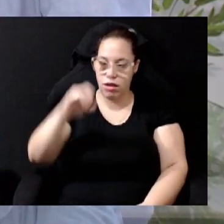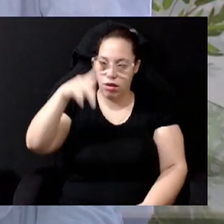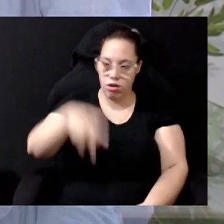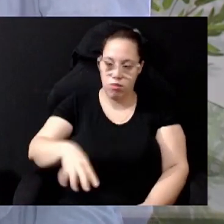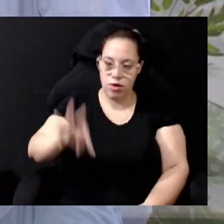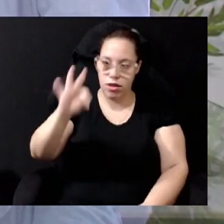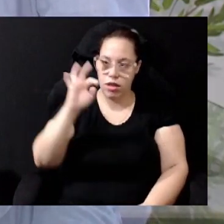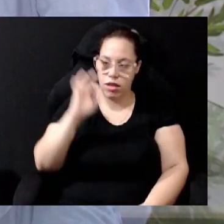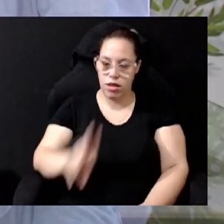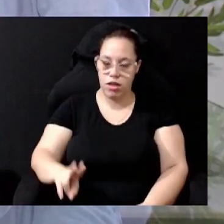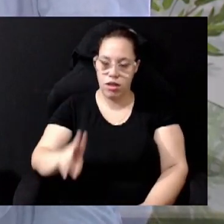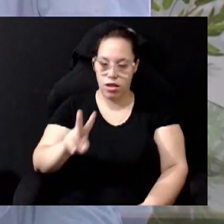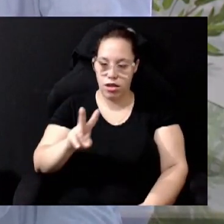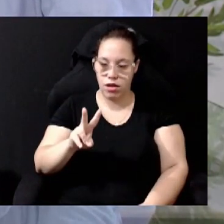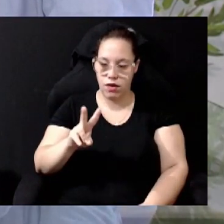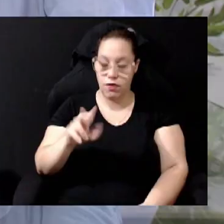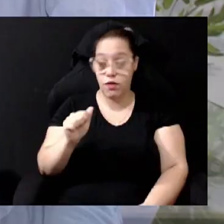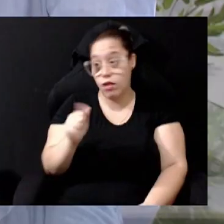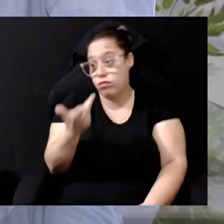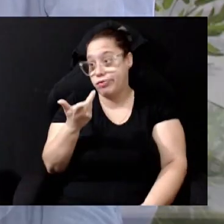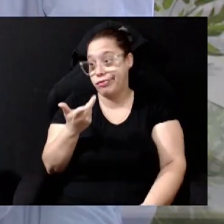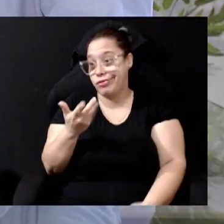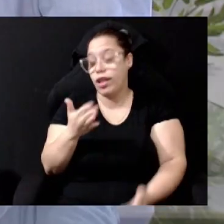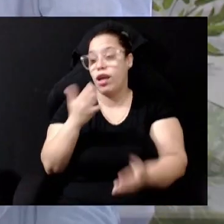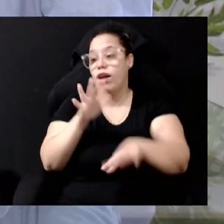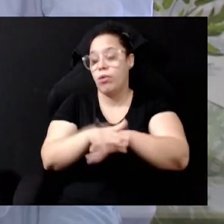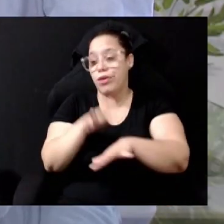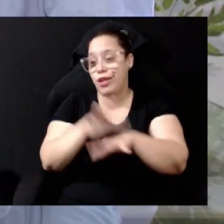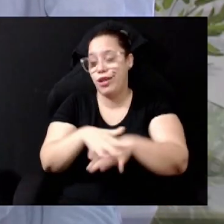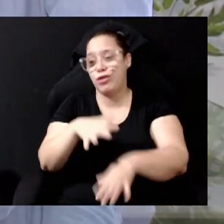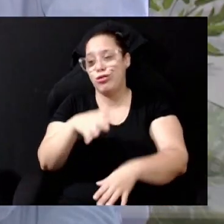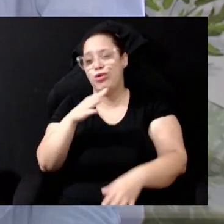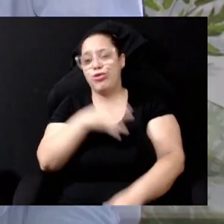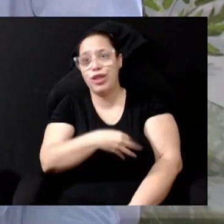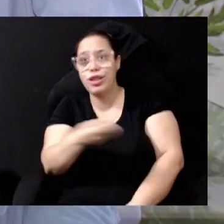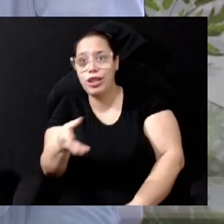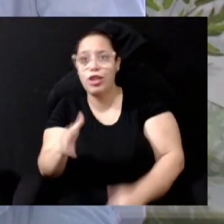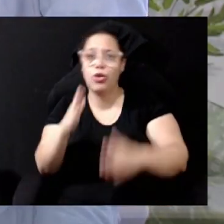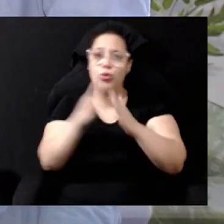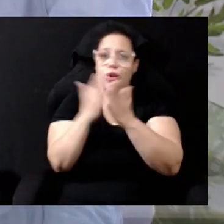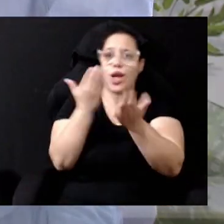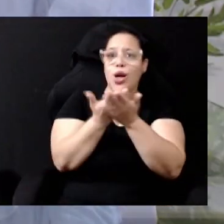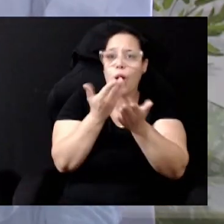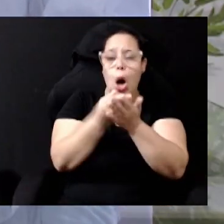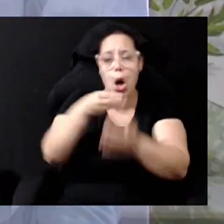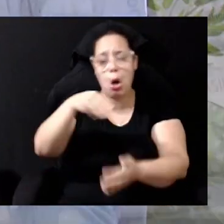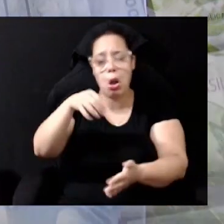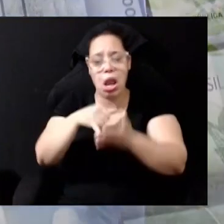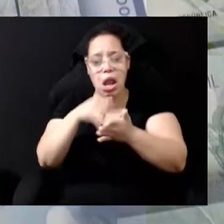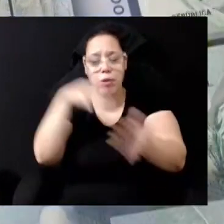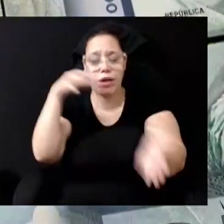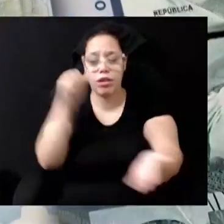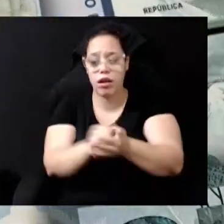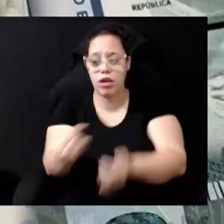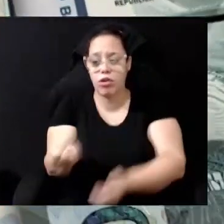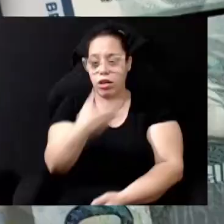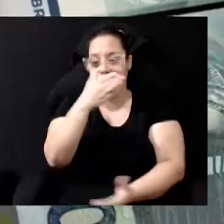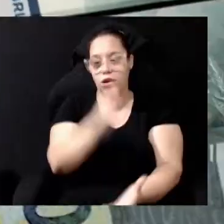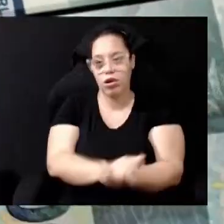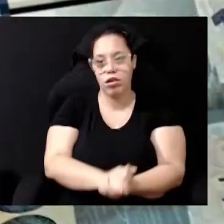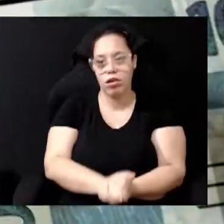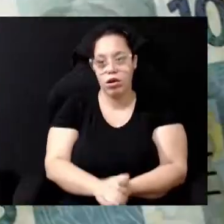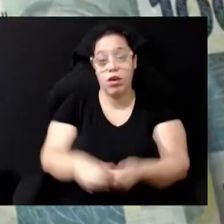sabe que vai vir material escolar, enfim, as obrigações. Um filho às vezes quer uma mochila nova, às vezes precisa de uma mochila